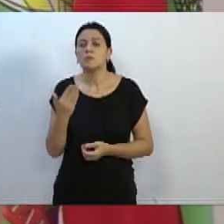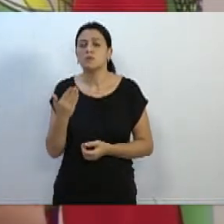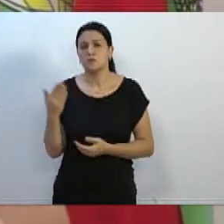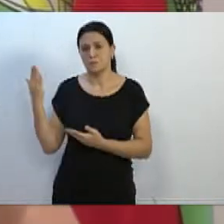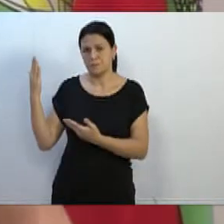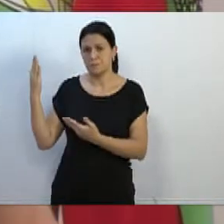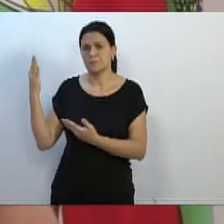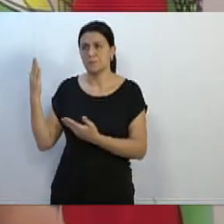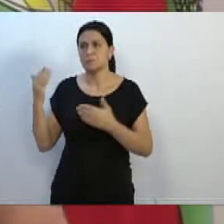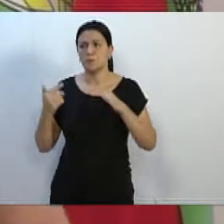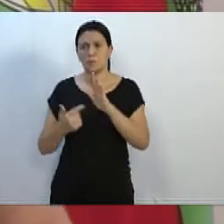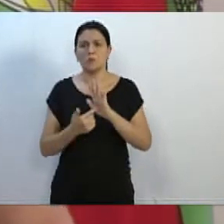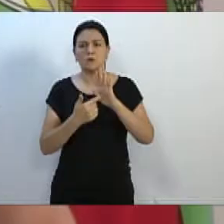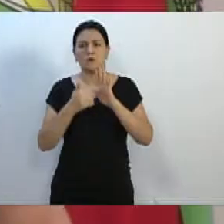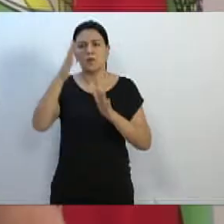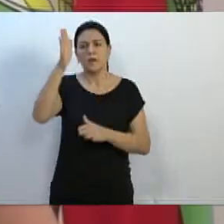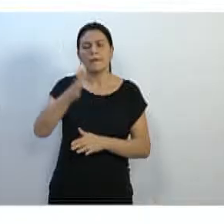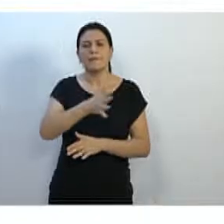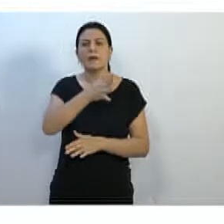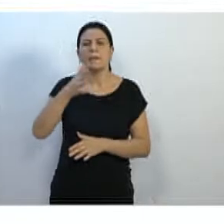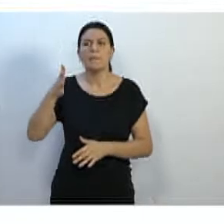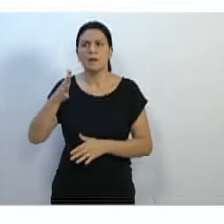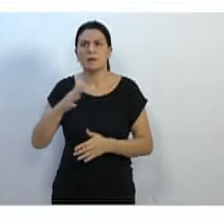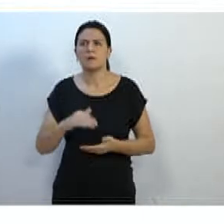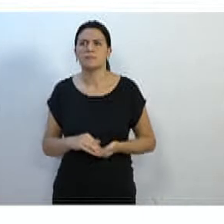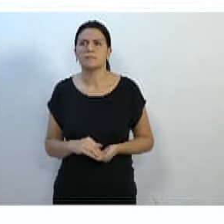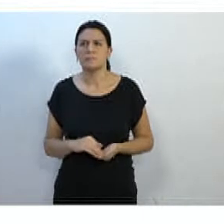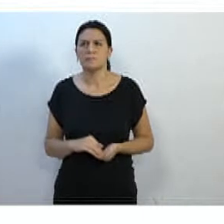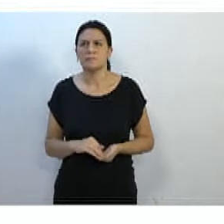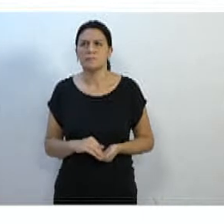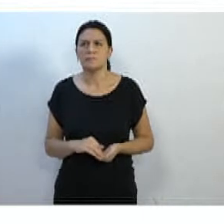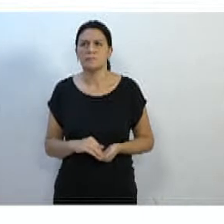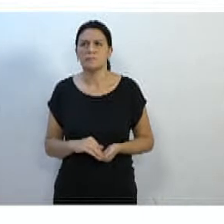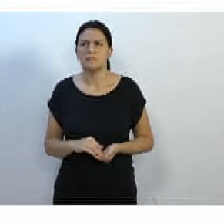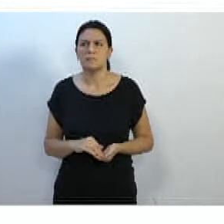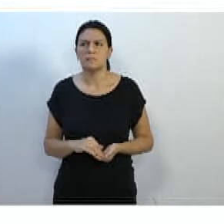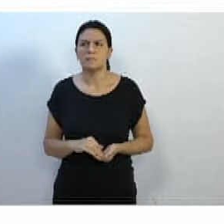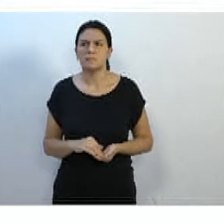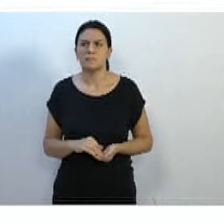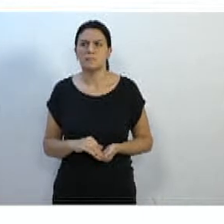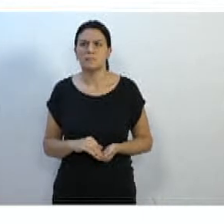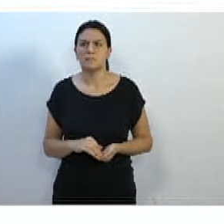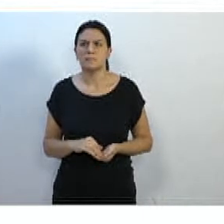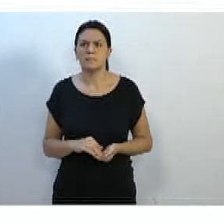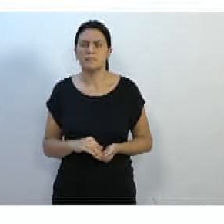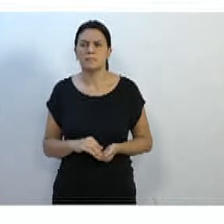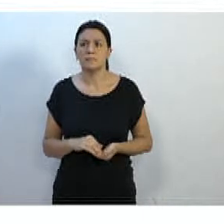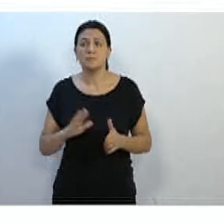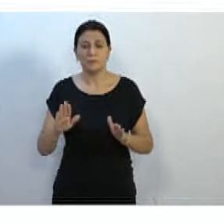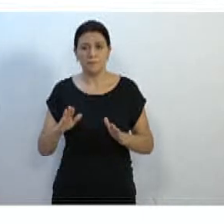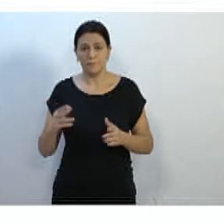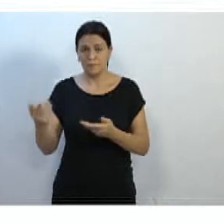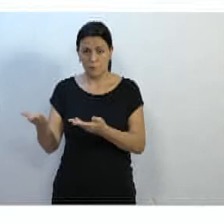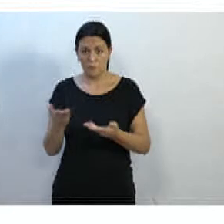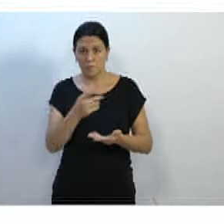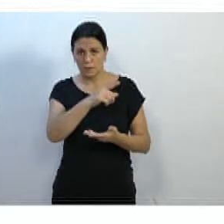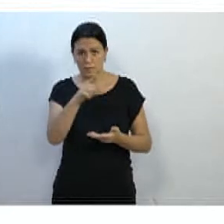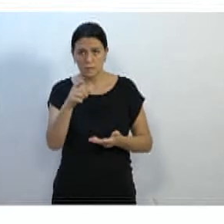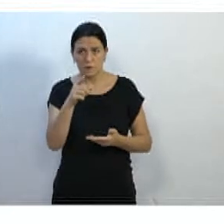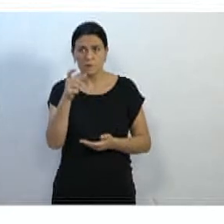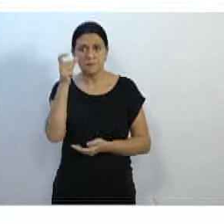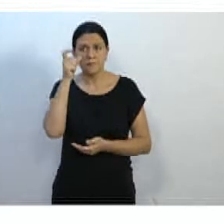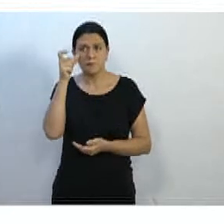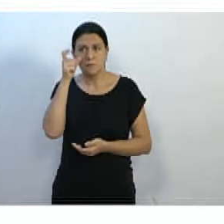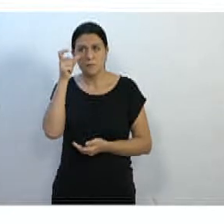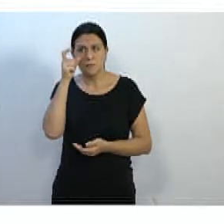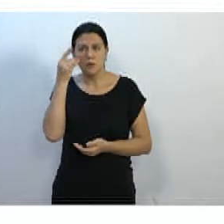Ari colocar a tabela na tela para a gente fazer um pequeno juízo de valor. Senhores vereadores, convido vocês a acompanhar